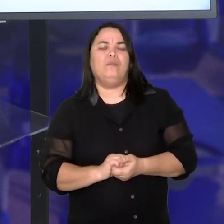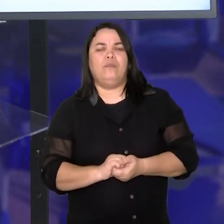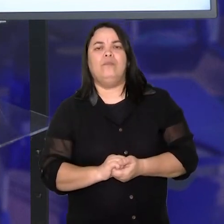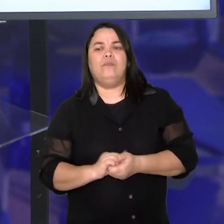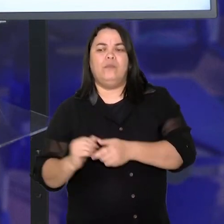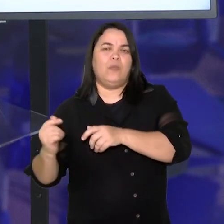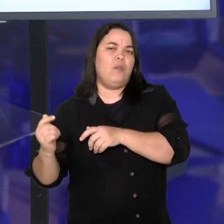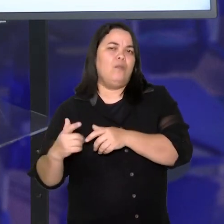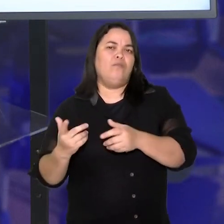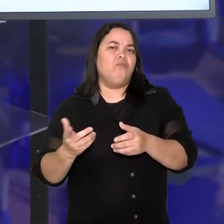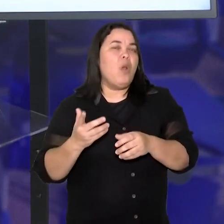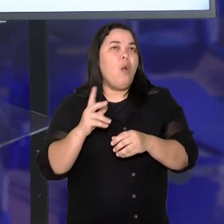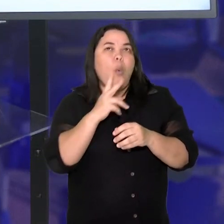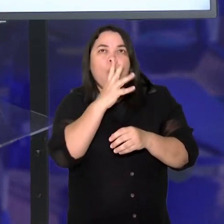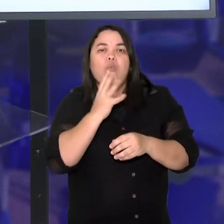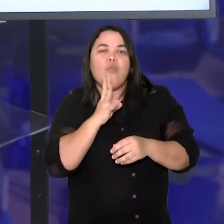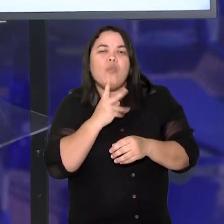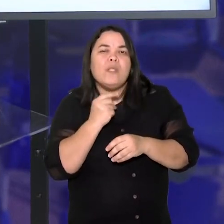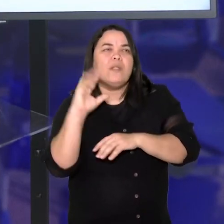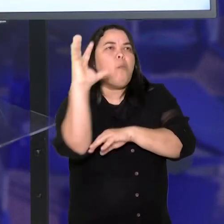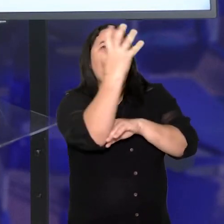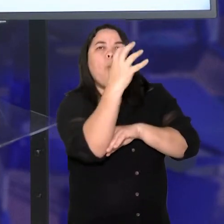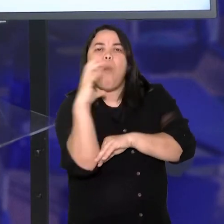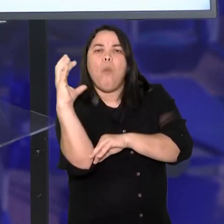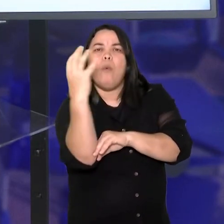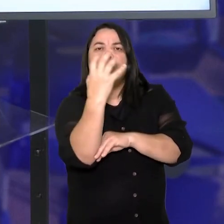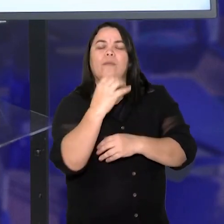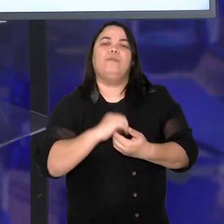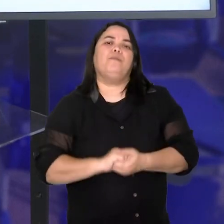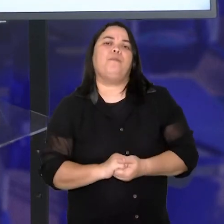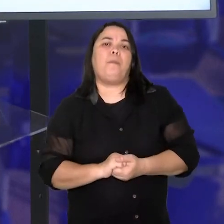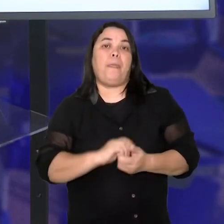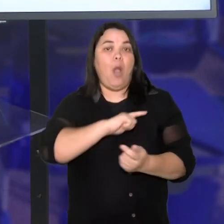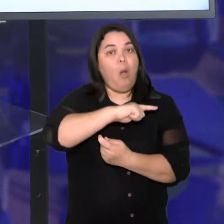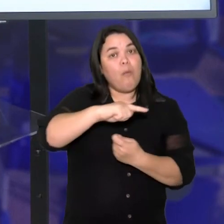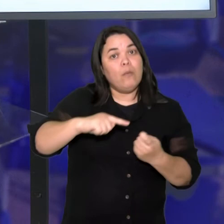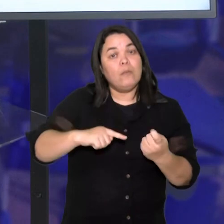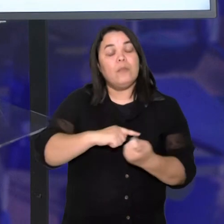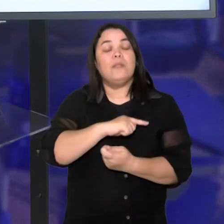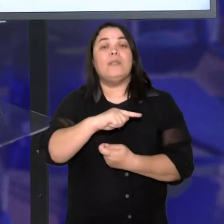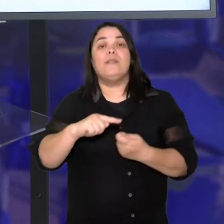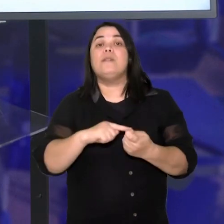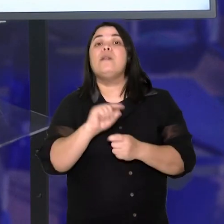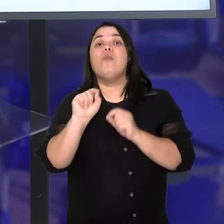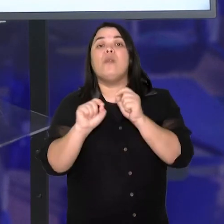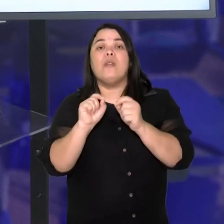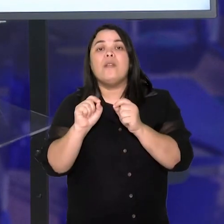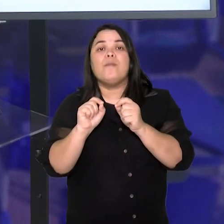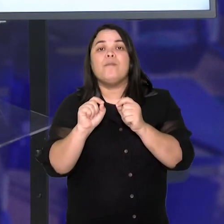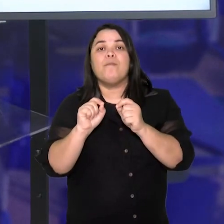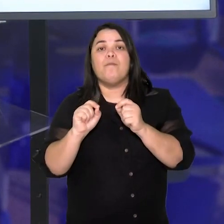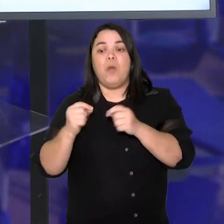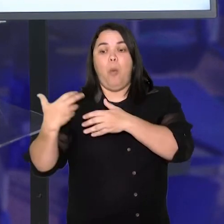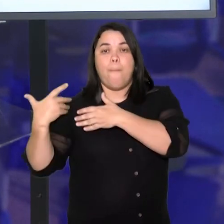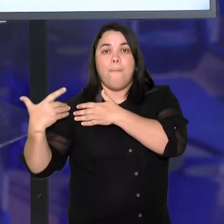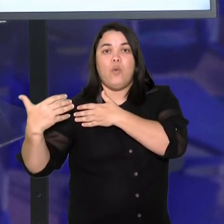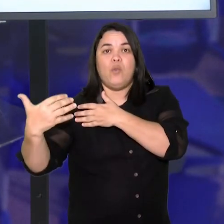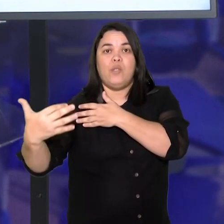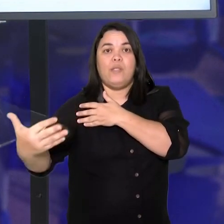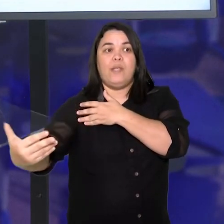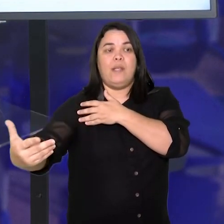turismo ecológico, para conhecimento de áreas naturais. A globalização é o processo de interação política,